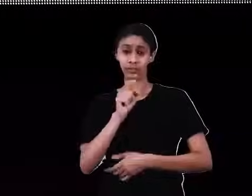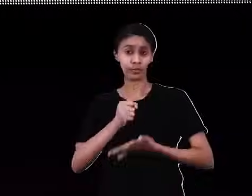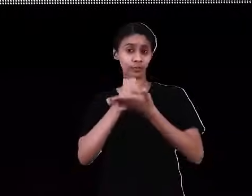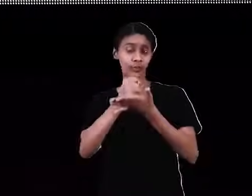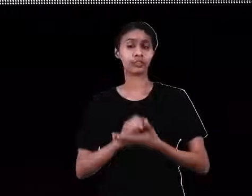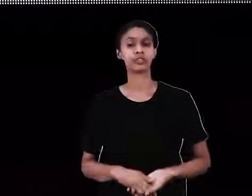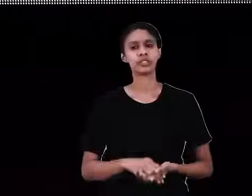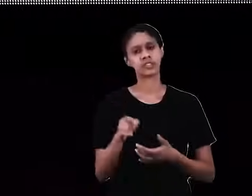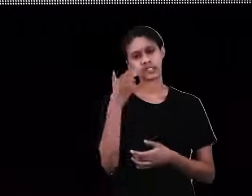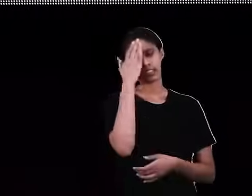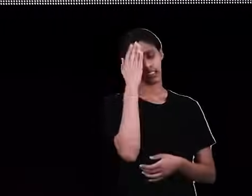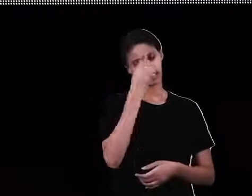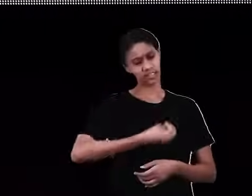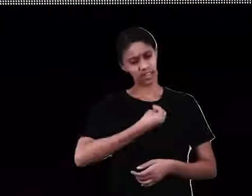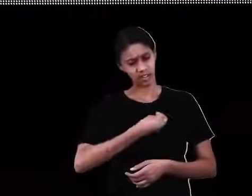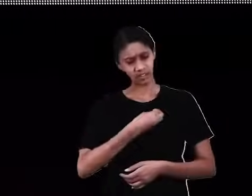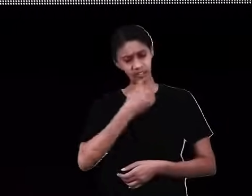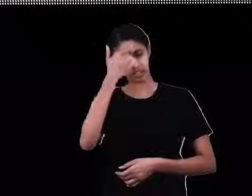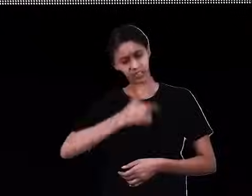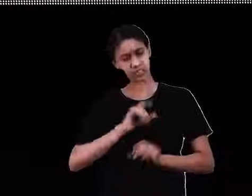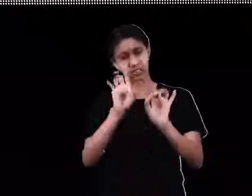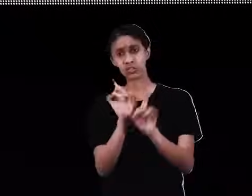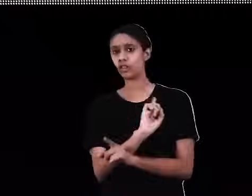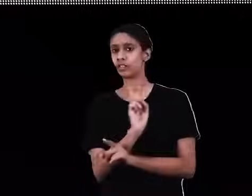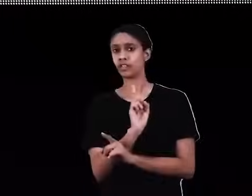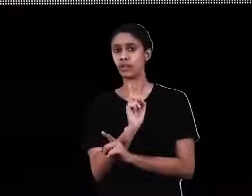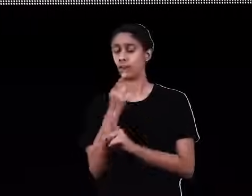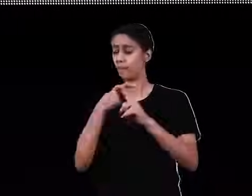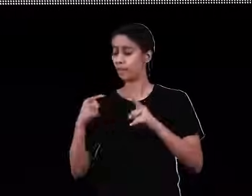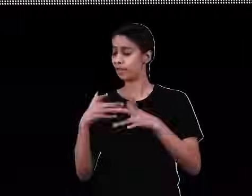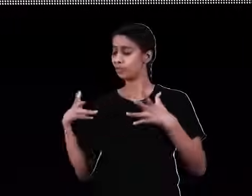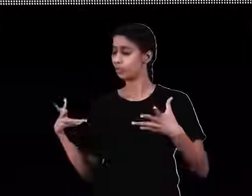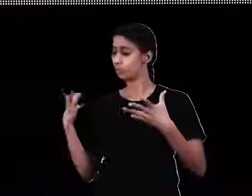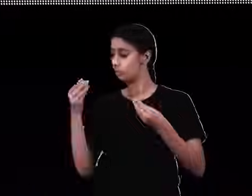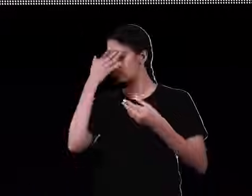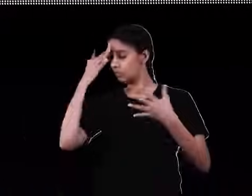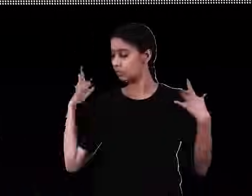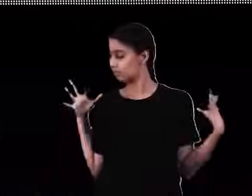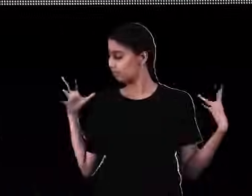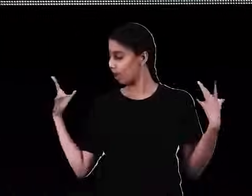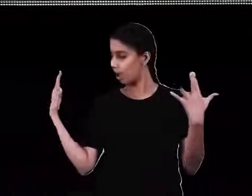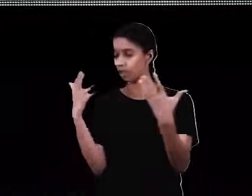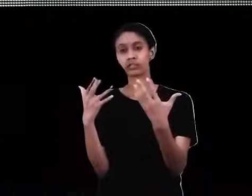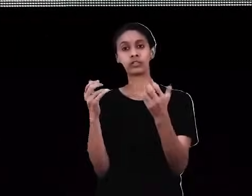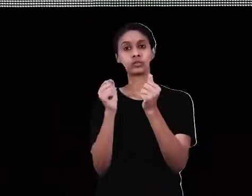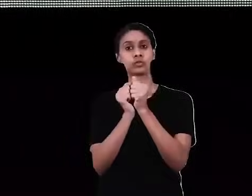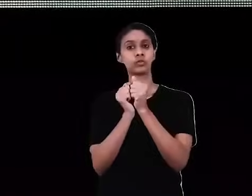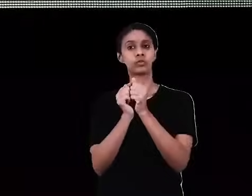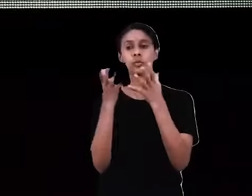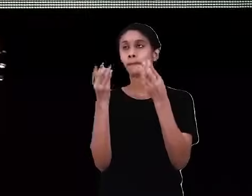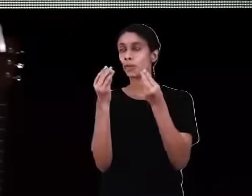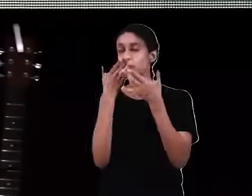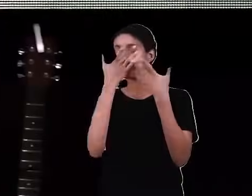propósito não é permeado apenas por quem nós somos e as pessoas que estão ao nosso redor, mas por milhares de pessoas? O terceiro momento